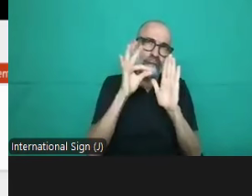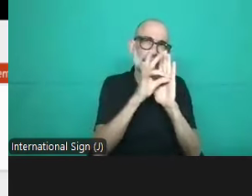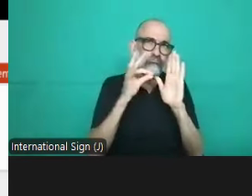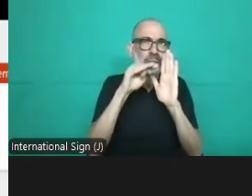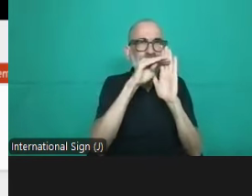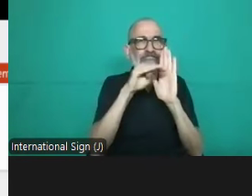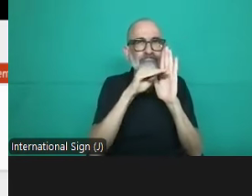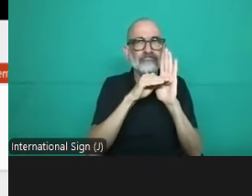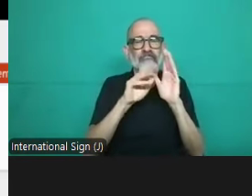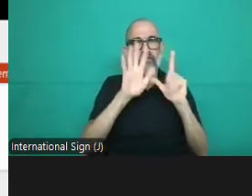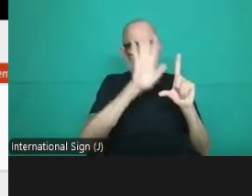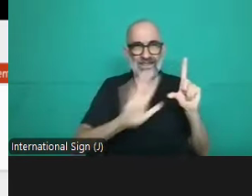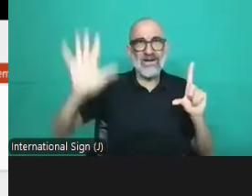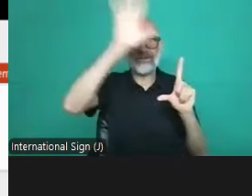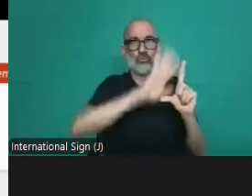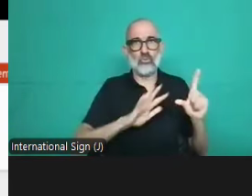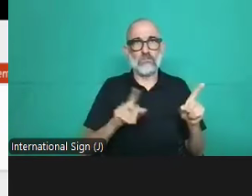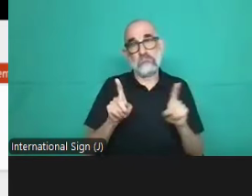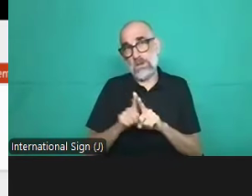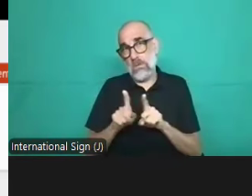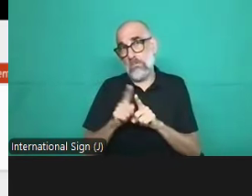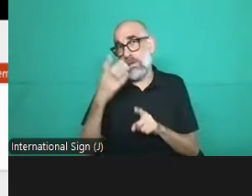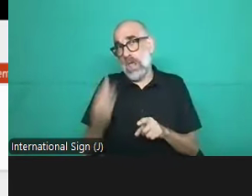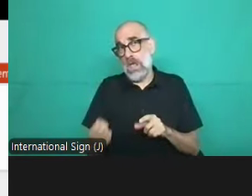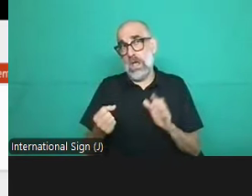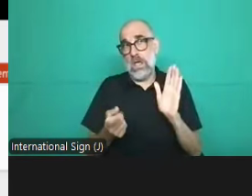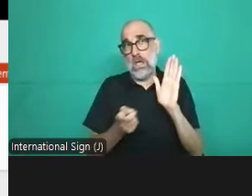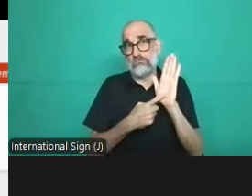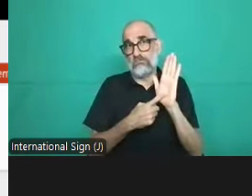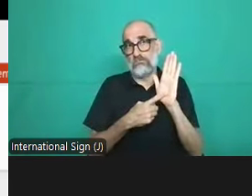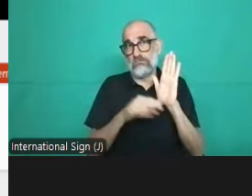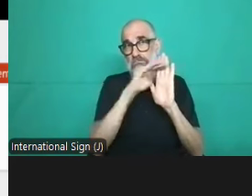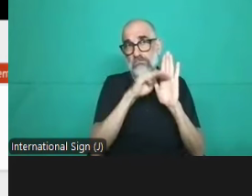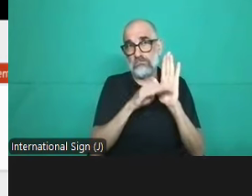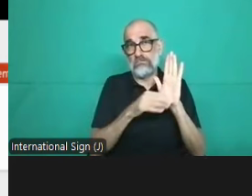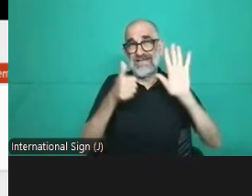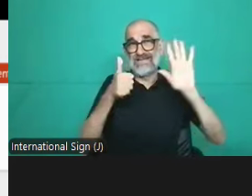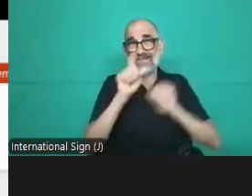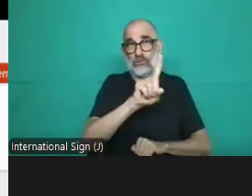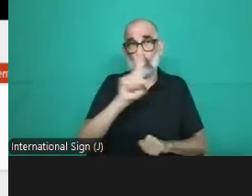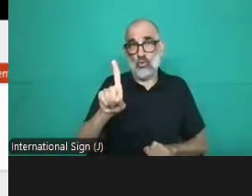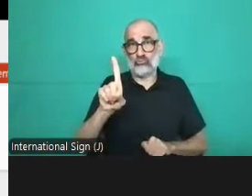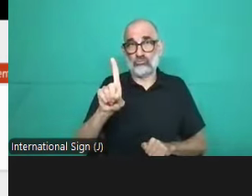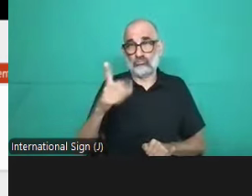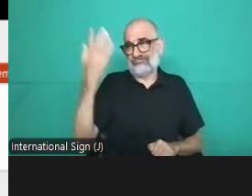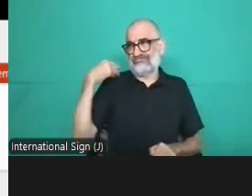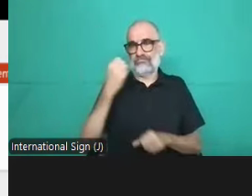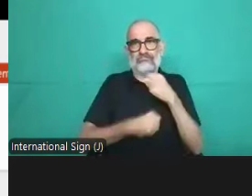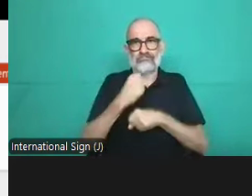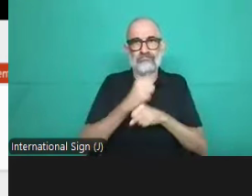611 de 2022, que fala sobre a organização, operação,